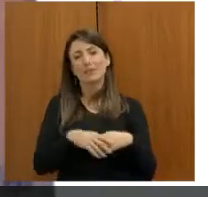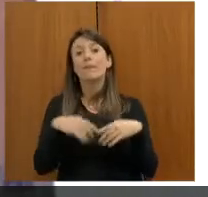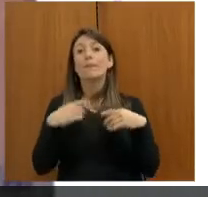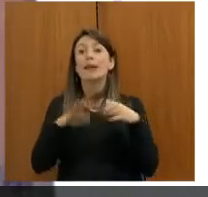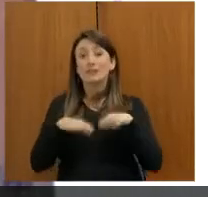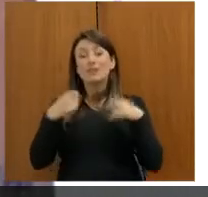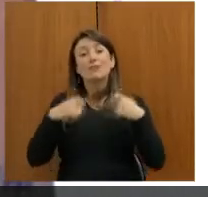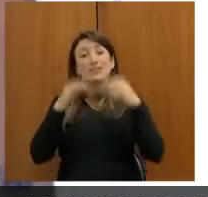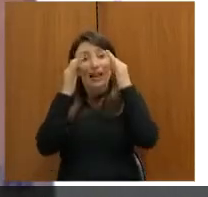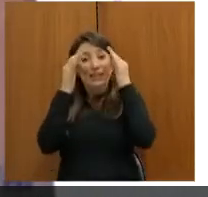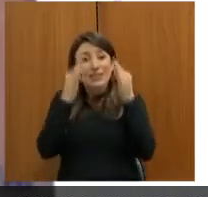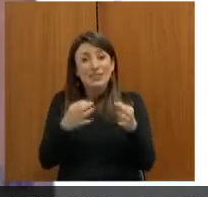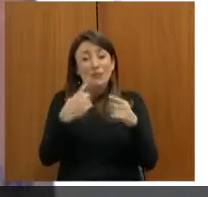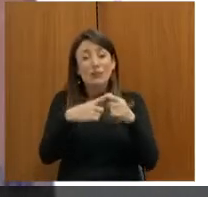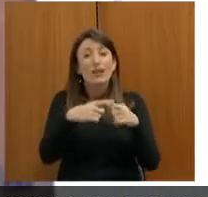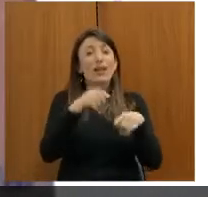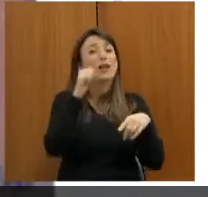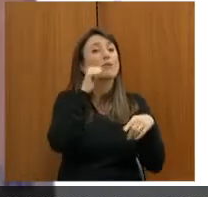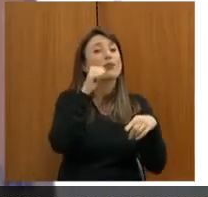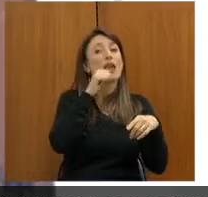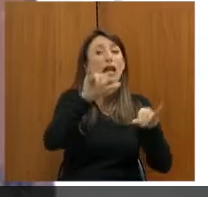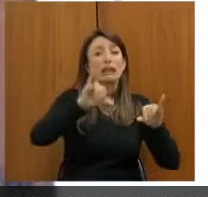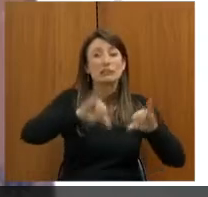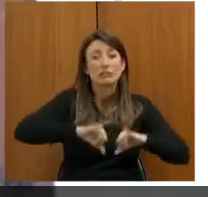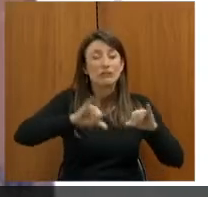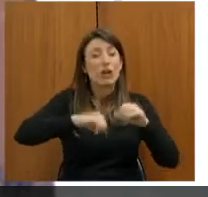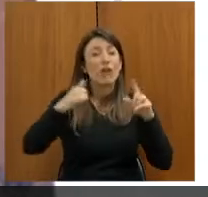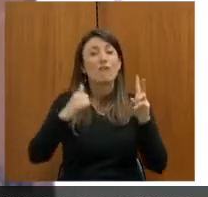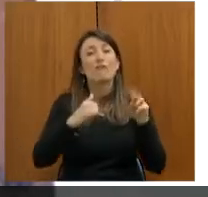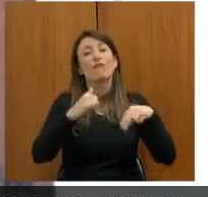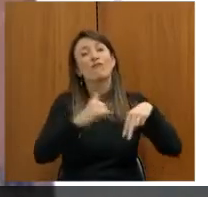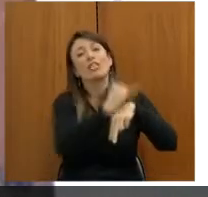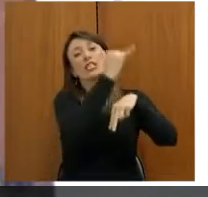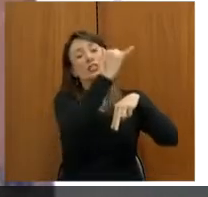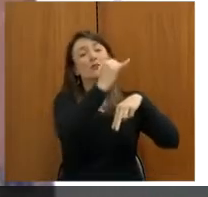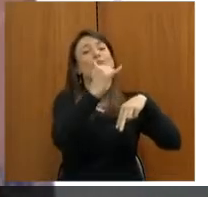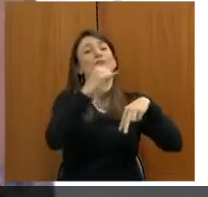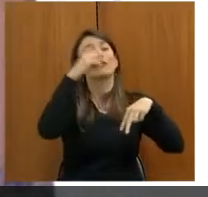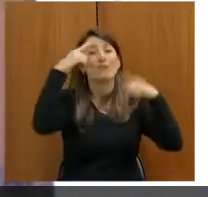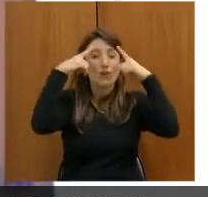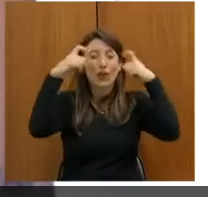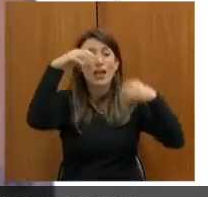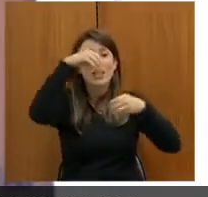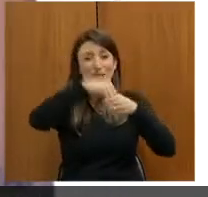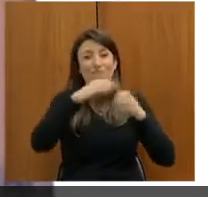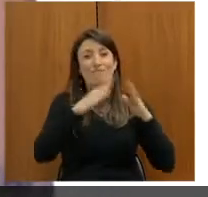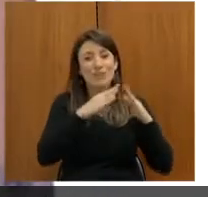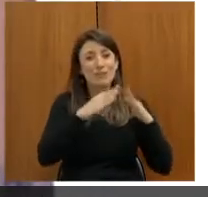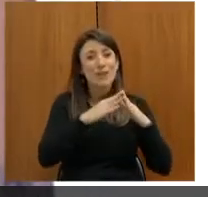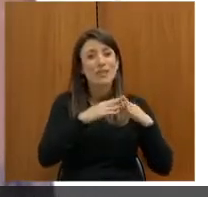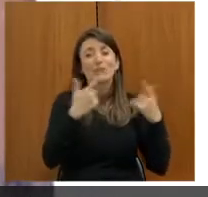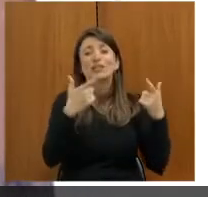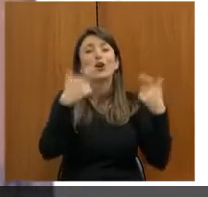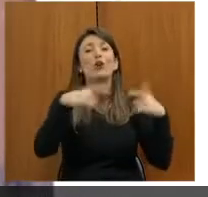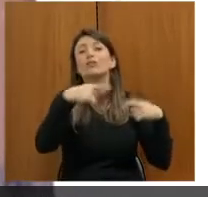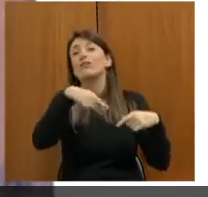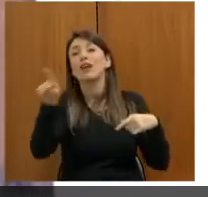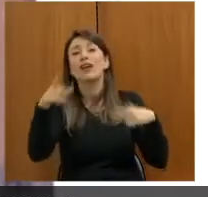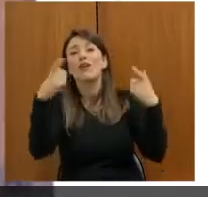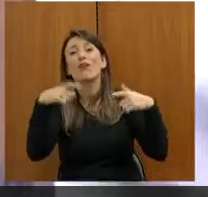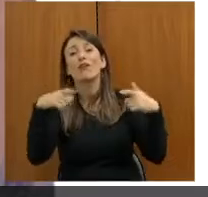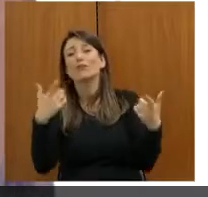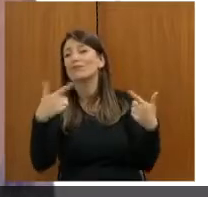a venda um tem para onde ir não tem outros ocorrer e os equipamentos e eu digo até defensoria Por que que a gente tem uma atuação